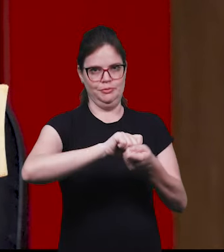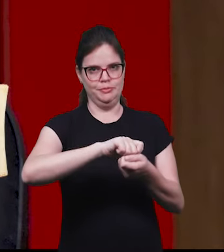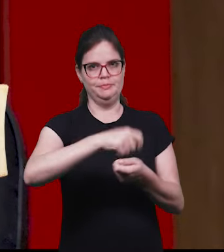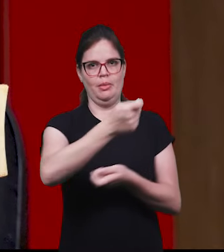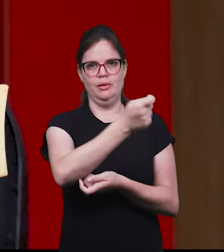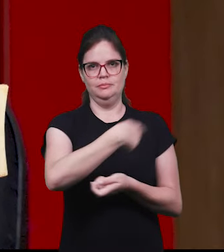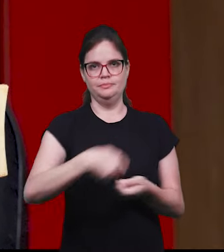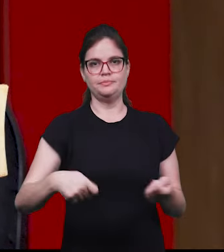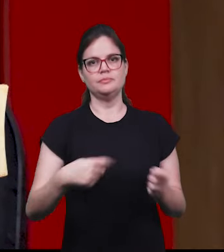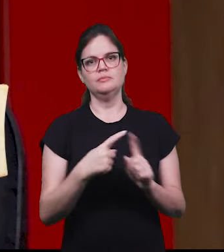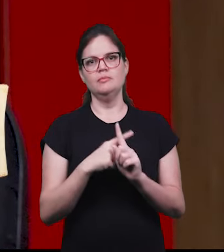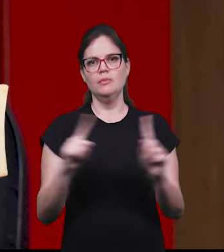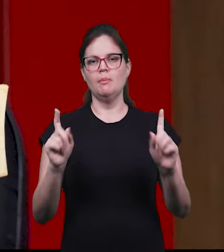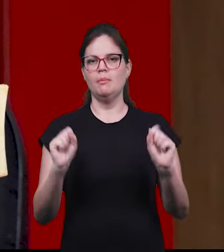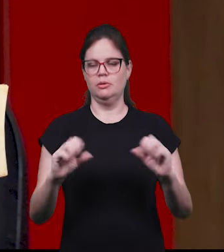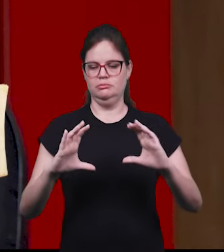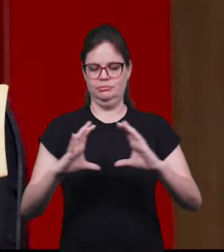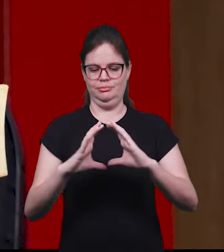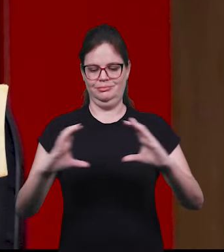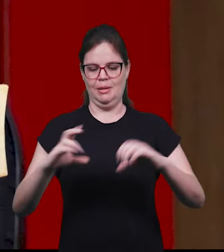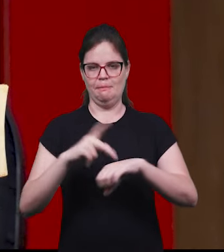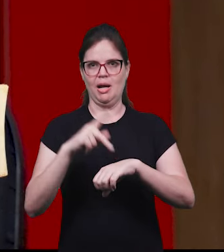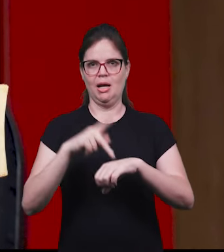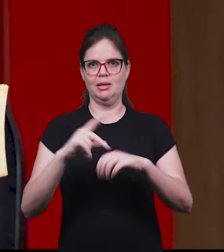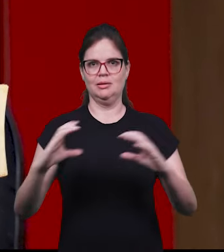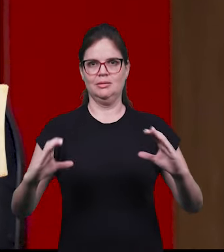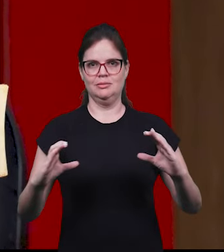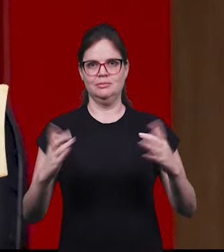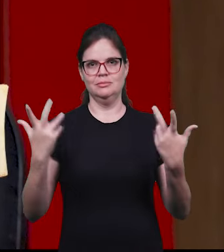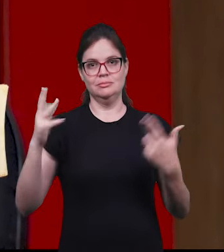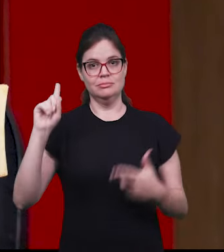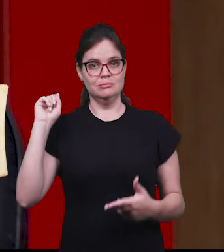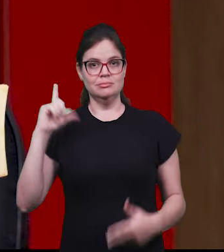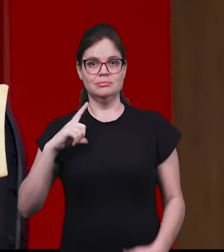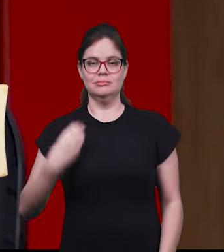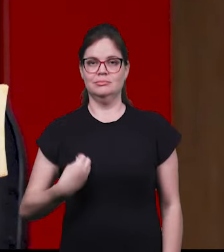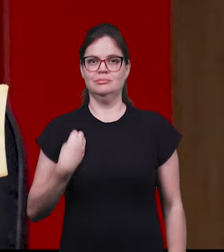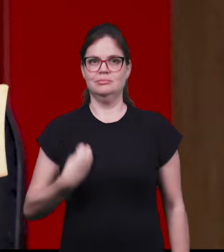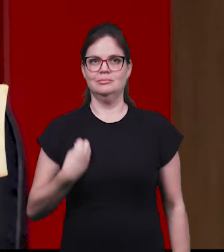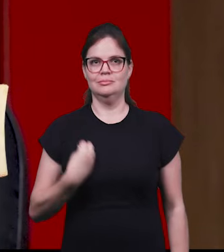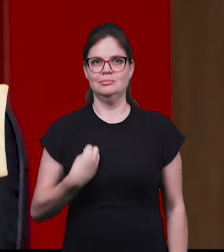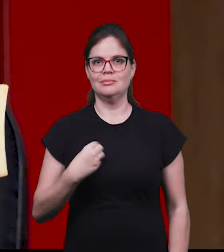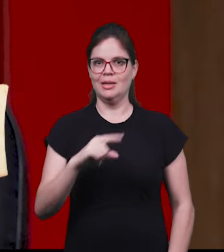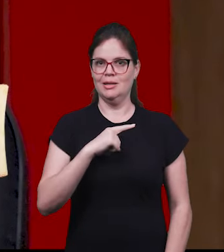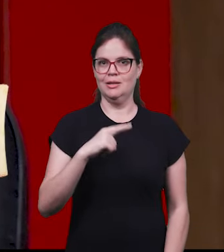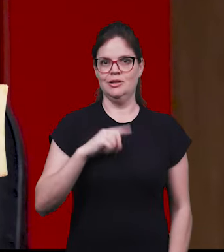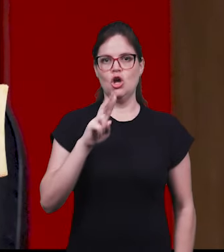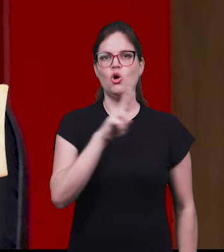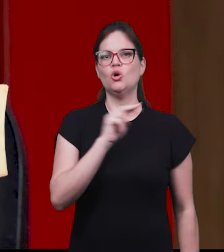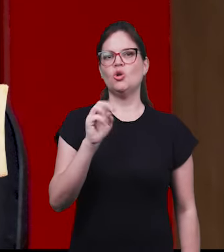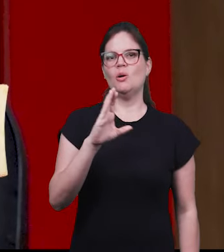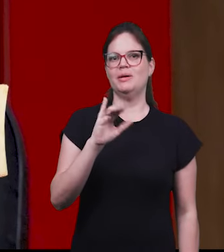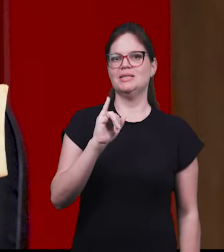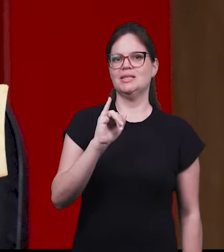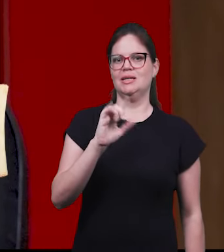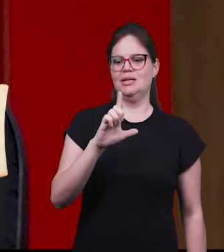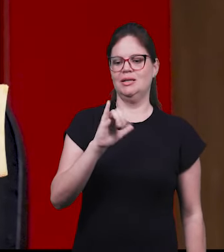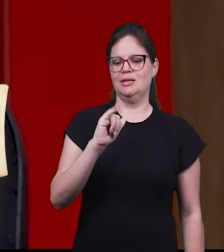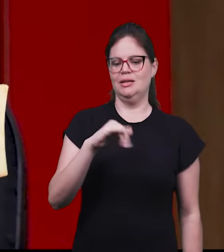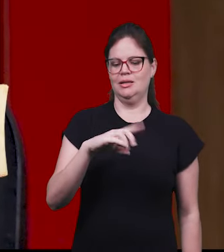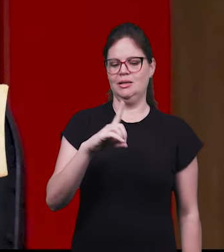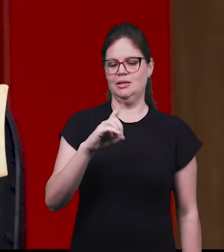então, mas podia ser um rolo de pergaminho, mas podia ser o rolo, como existia o cilindro de